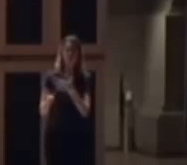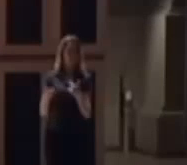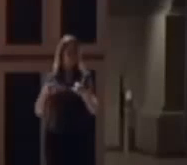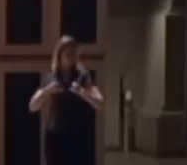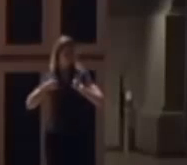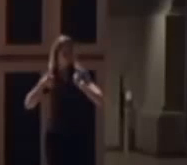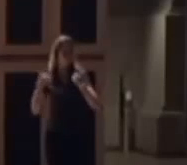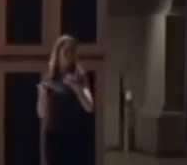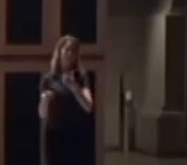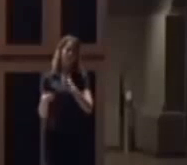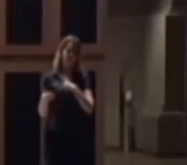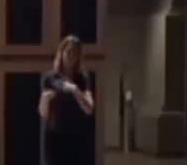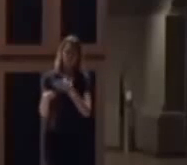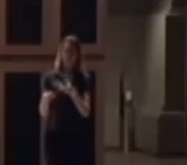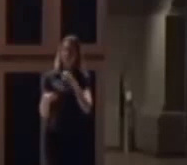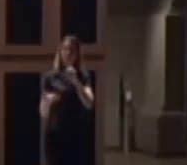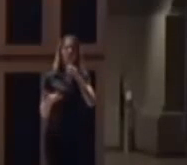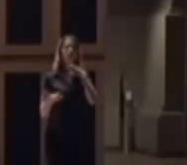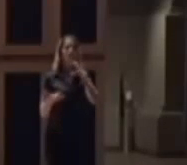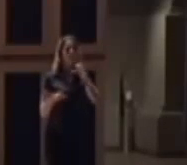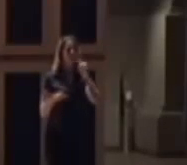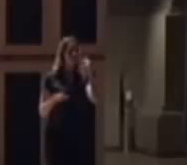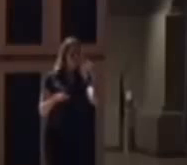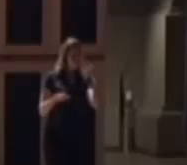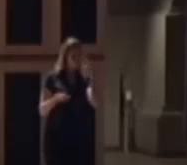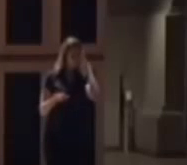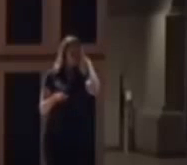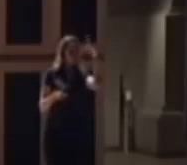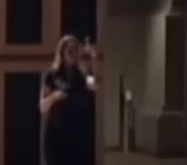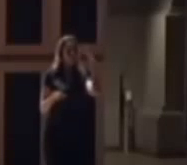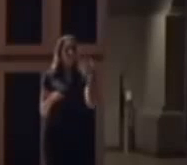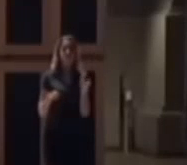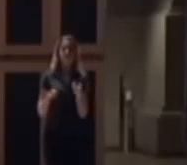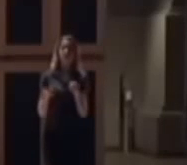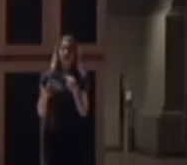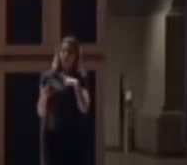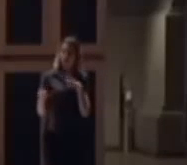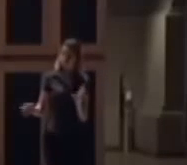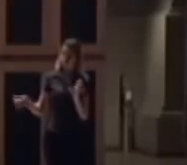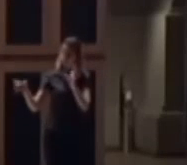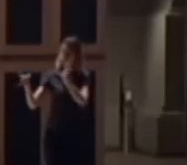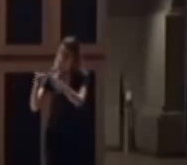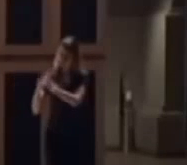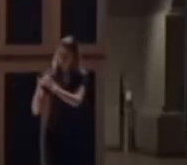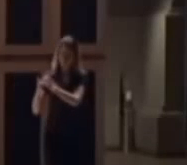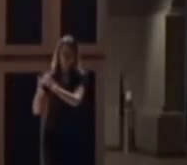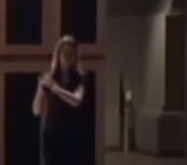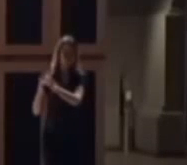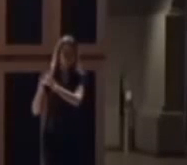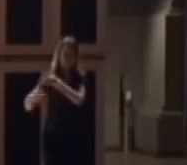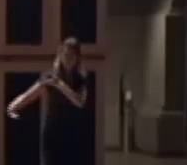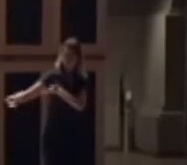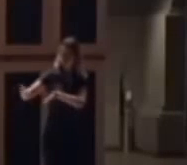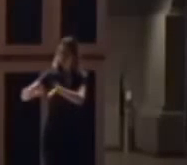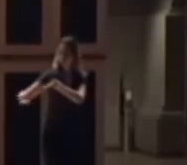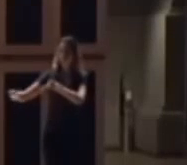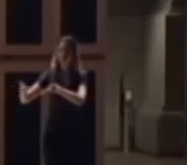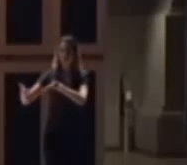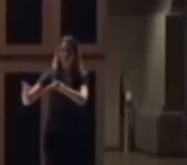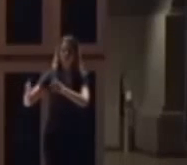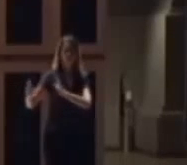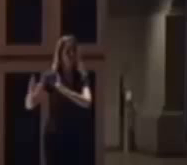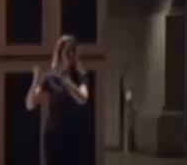orgulho. E a OCIP tem um papel fundamental nessa junção, como eu estava falando, nessa articulação desses